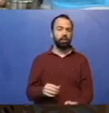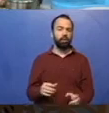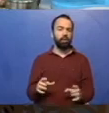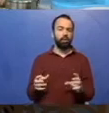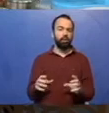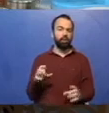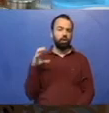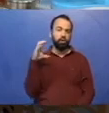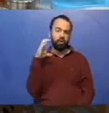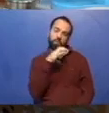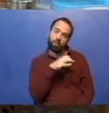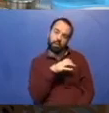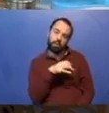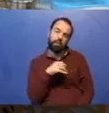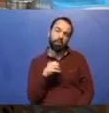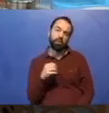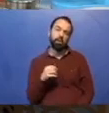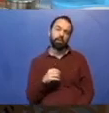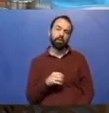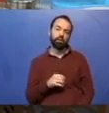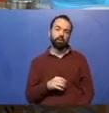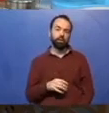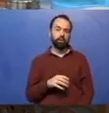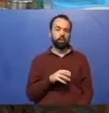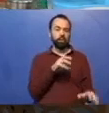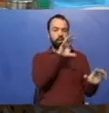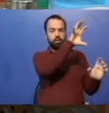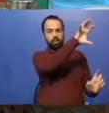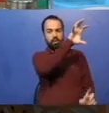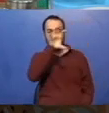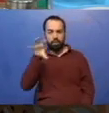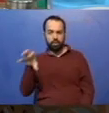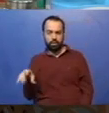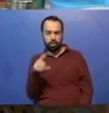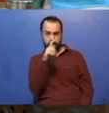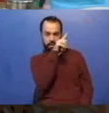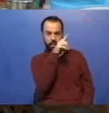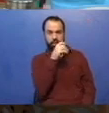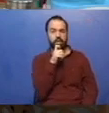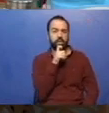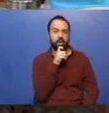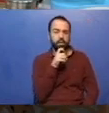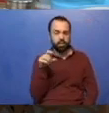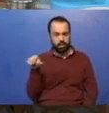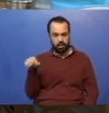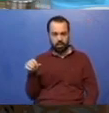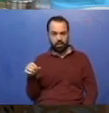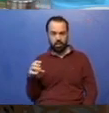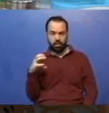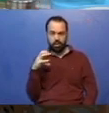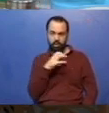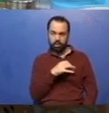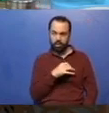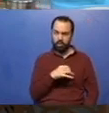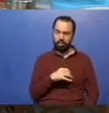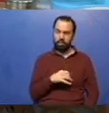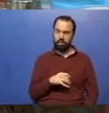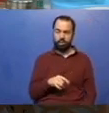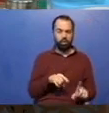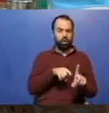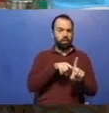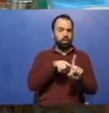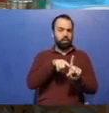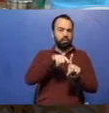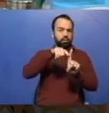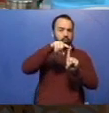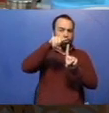Ocorre ganho de calor. Eu tirei ele do ambiente frio em que ele estava, tá? Pois a temperatura